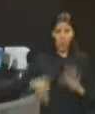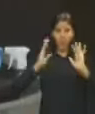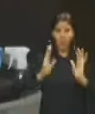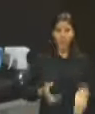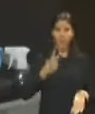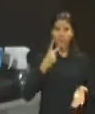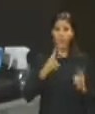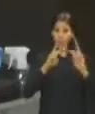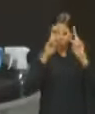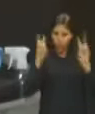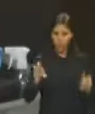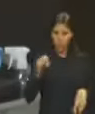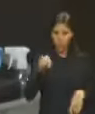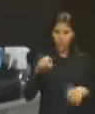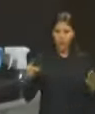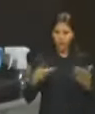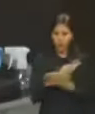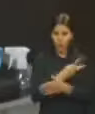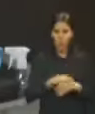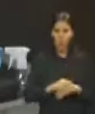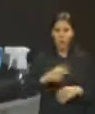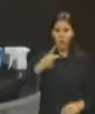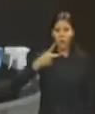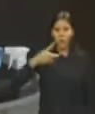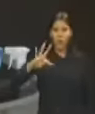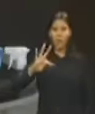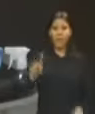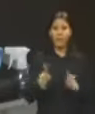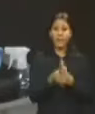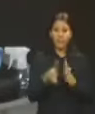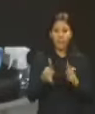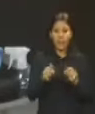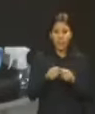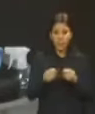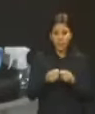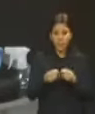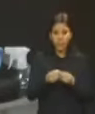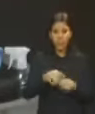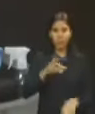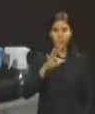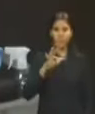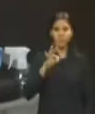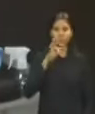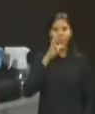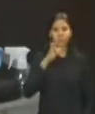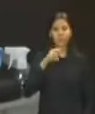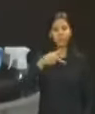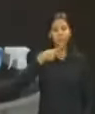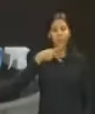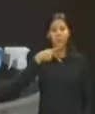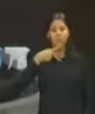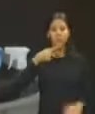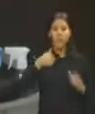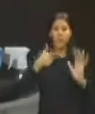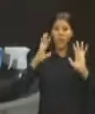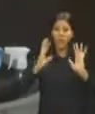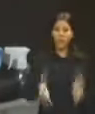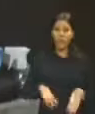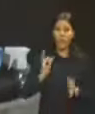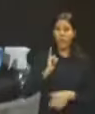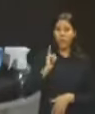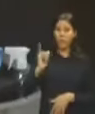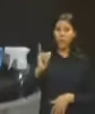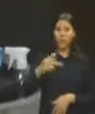sentido. O Partido dos Trabalhadores também, o Partido de Vossa Excelência, eu queria dizer aqui, já comuniquei ao